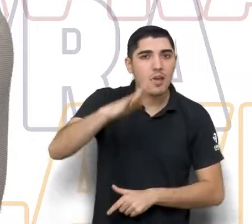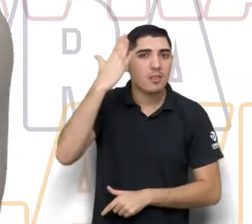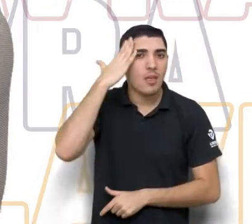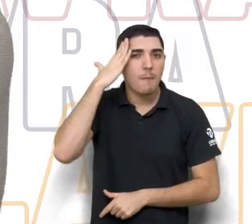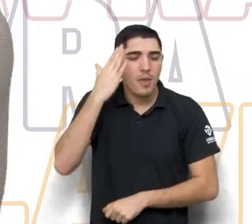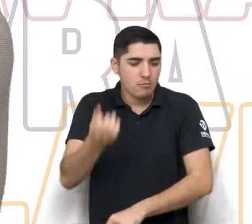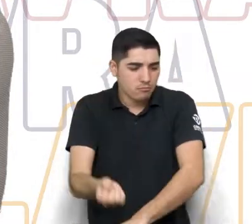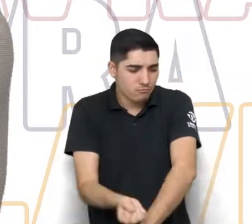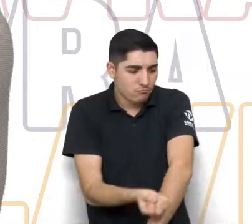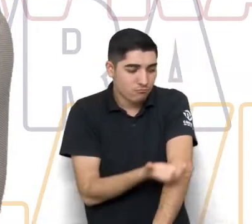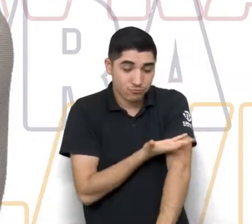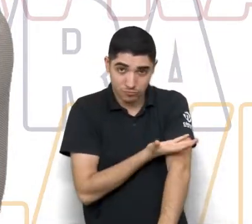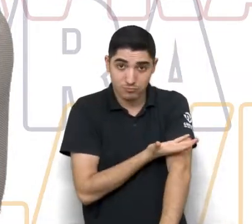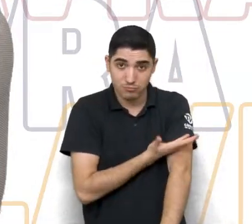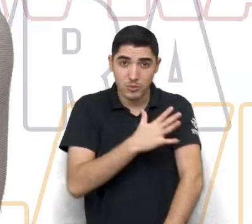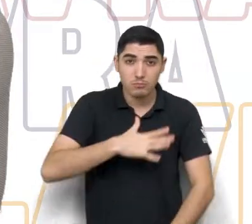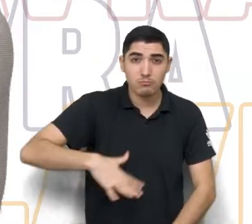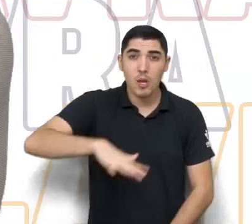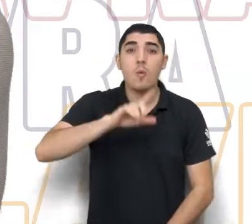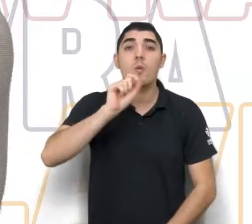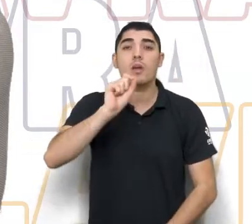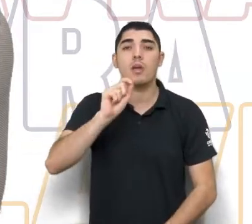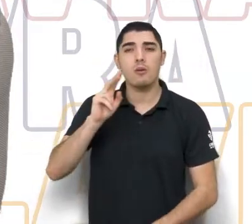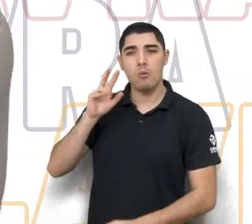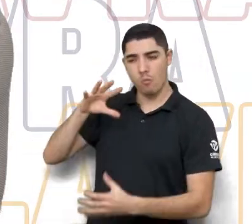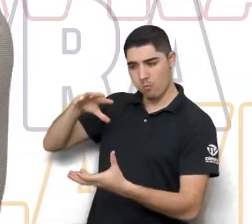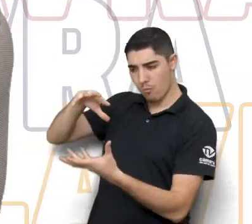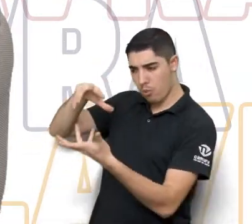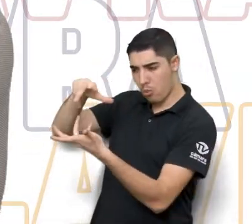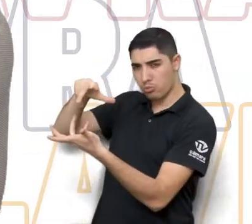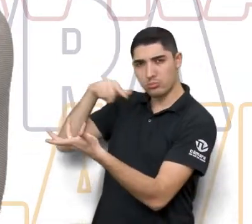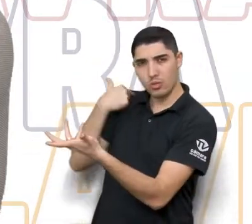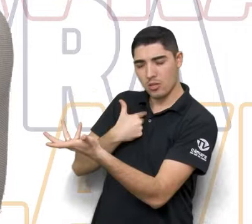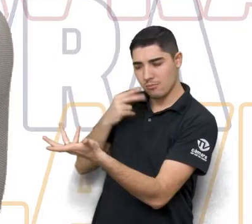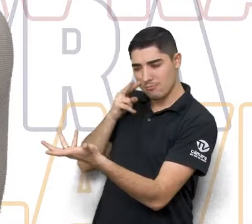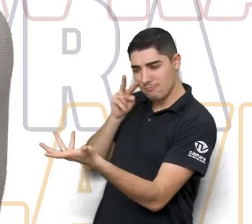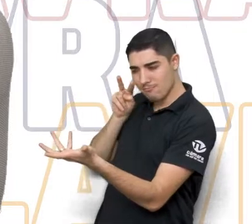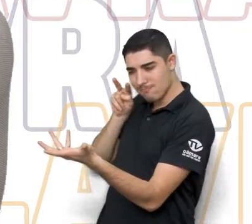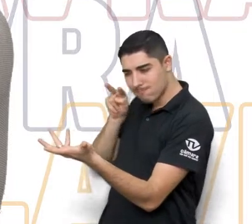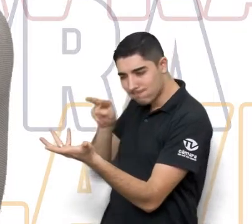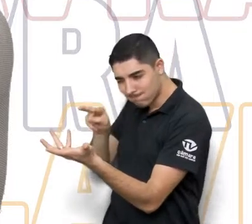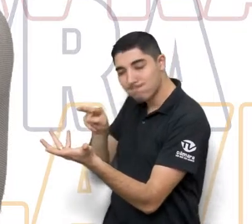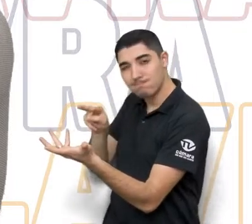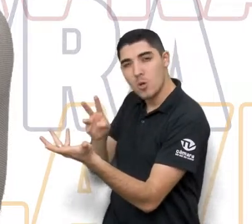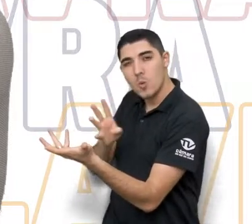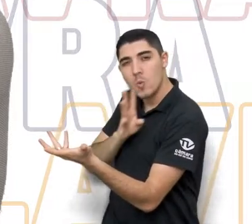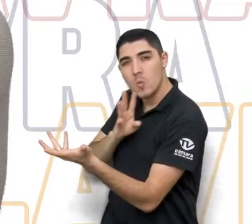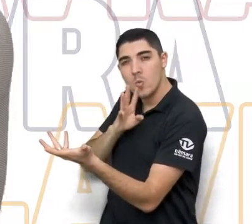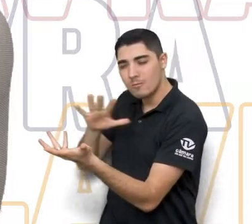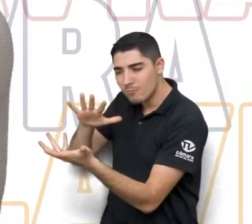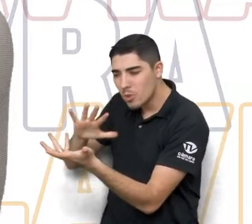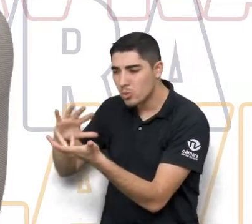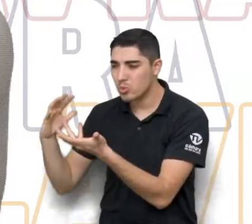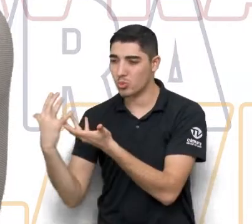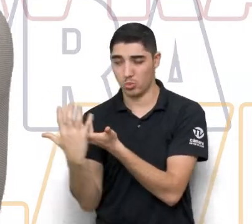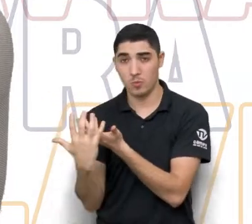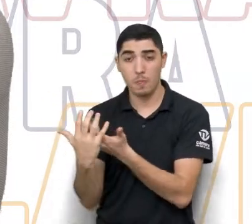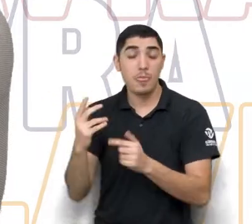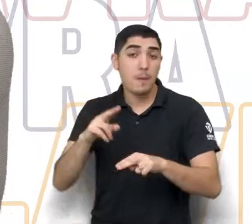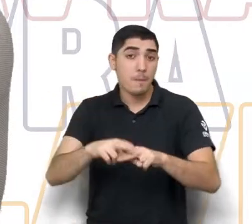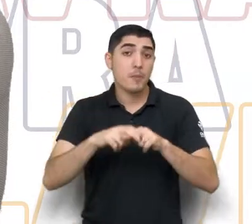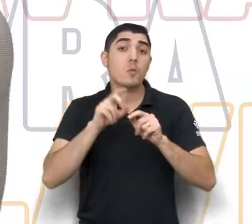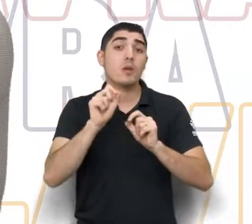sensibilidade, despertar o olhar para o mundo. Porque como eu concebo a poesia como uma expressão da